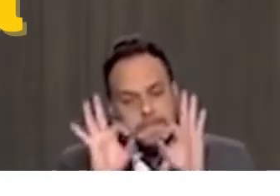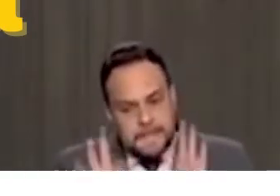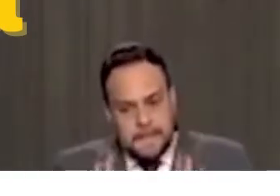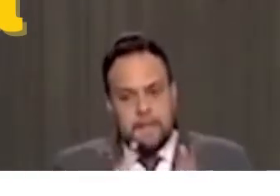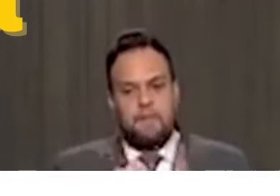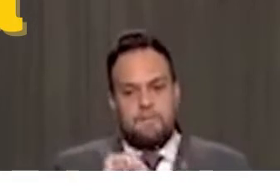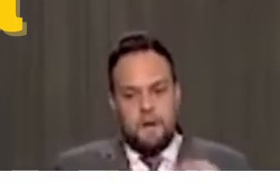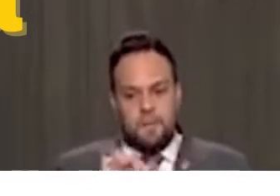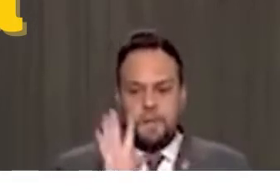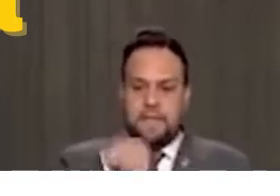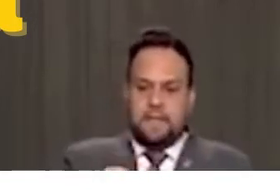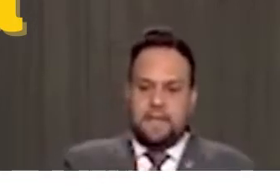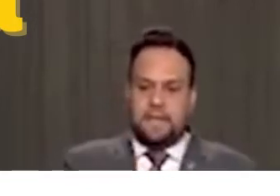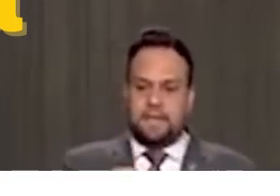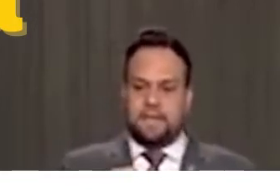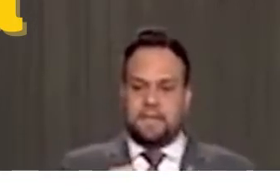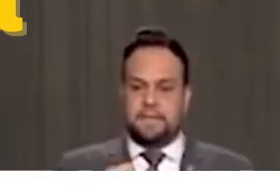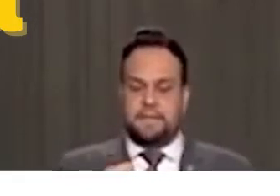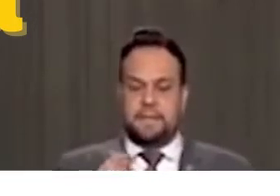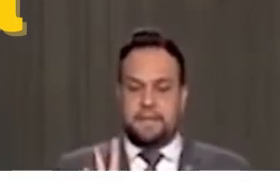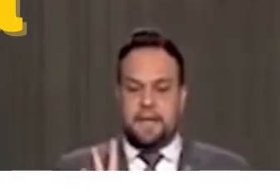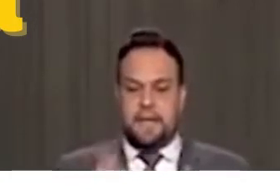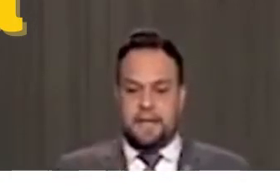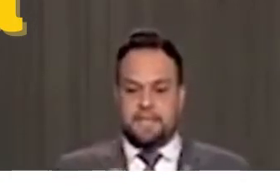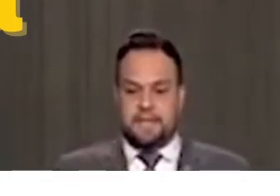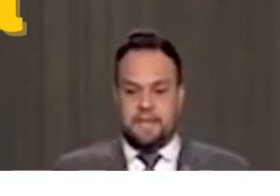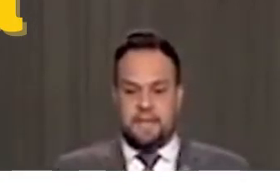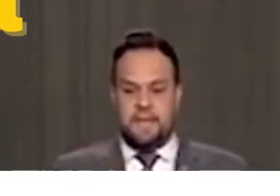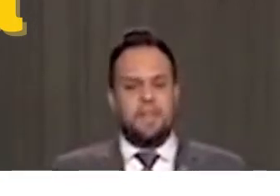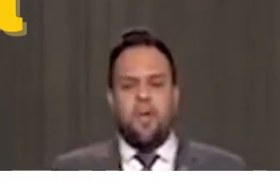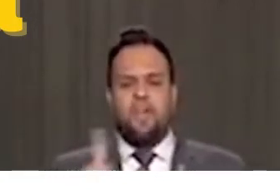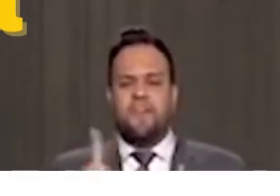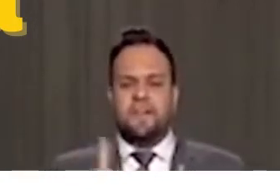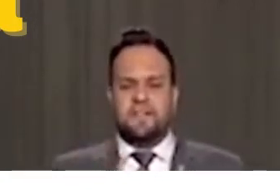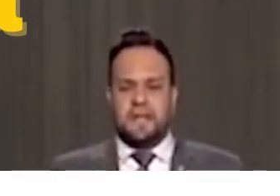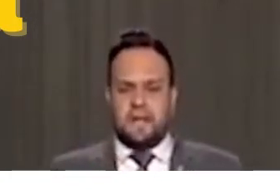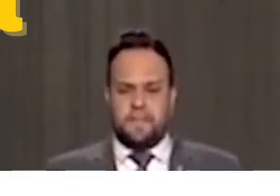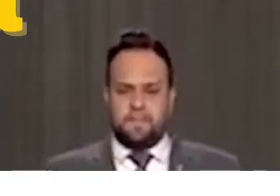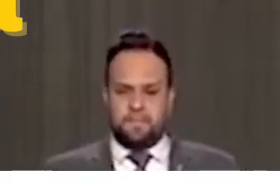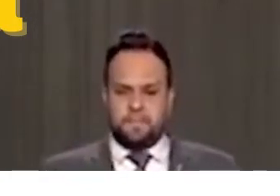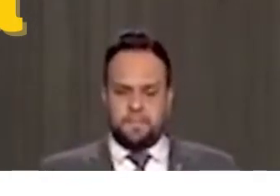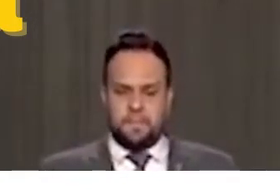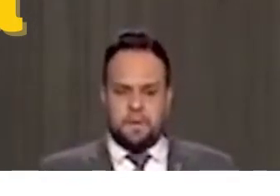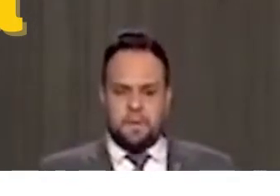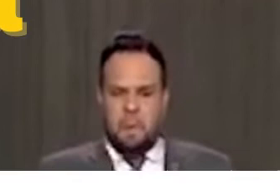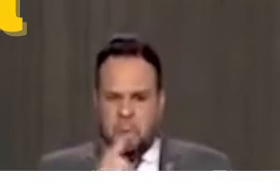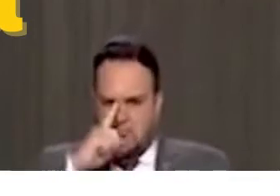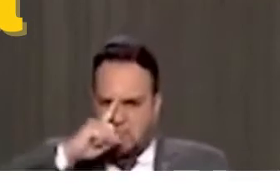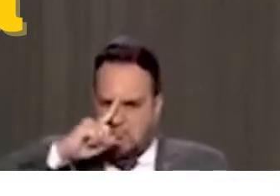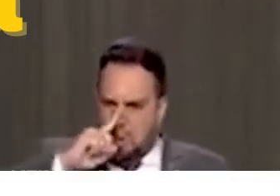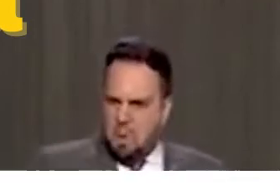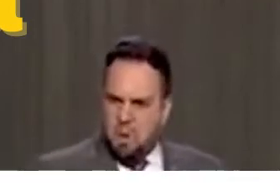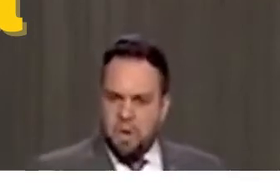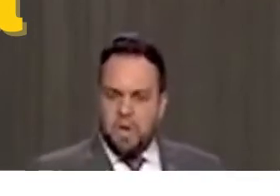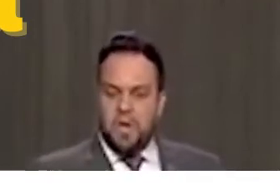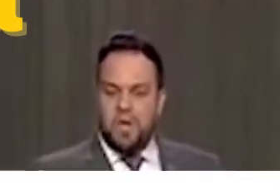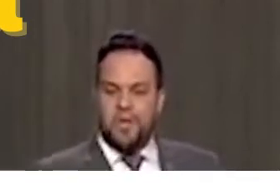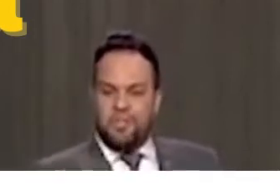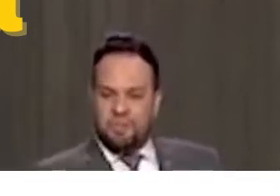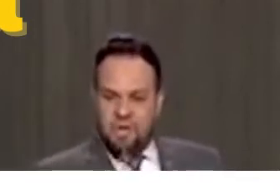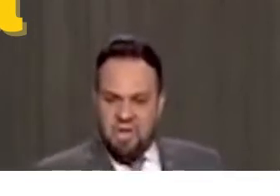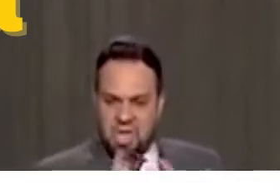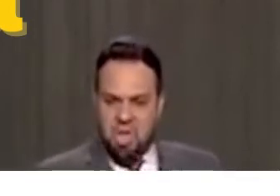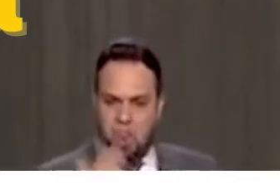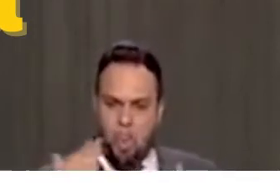no TSE. E não vai ser com bravata de quem quer que seja no Brasil que nós vamos aqui aceitar o que quer impor